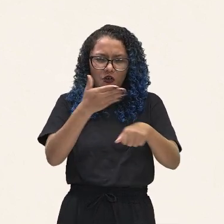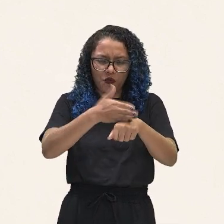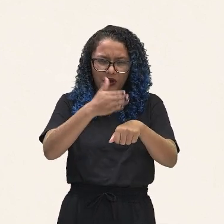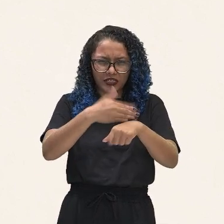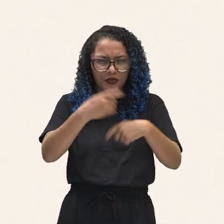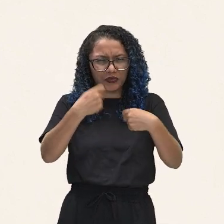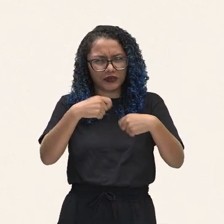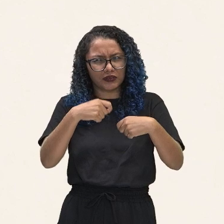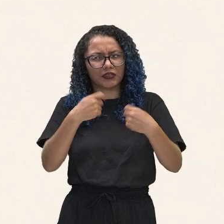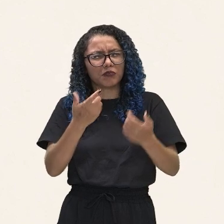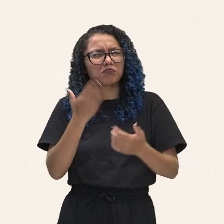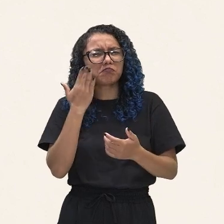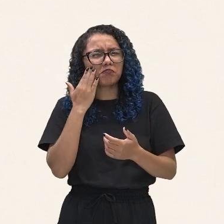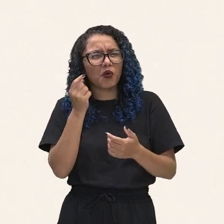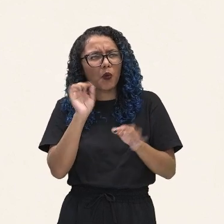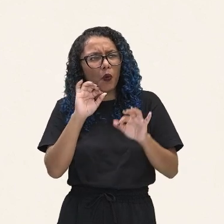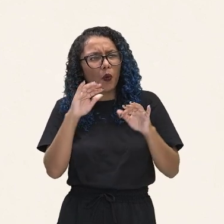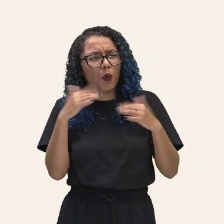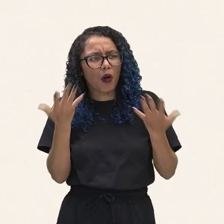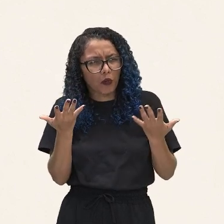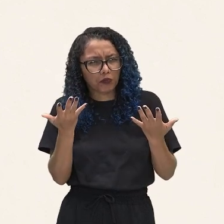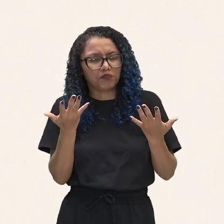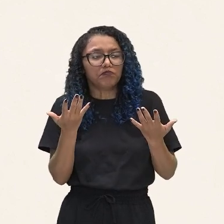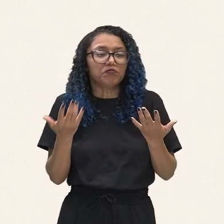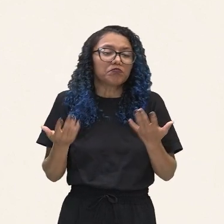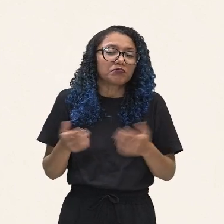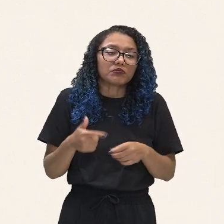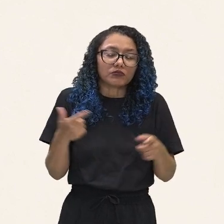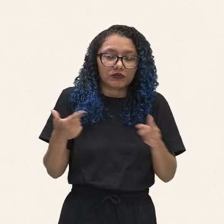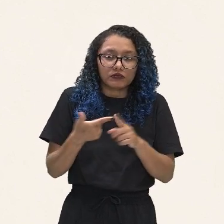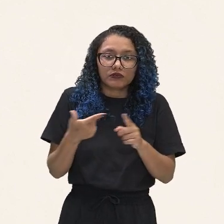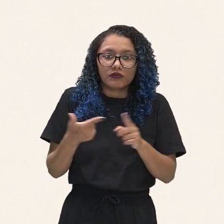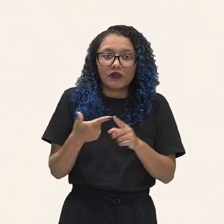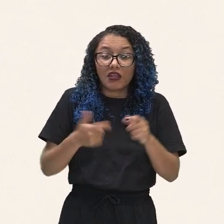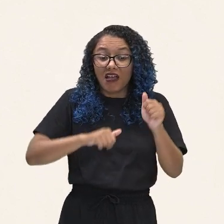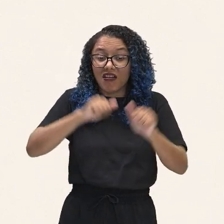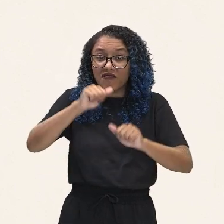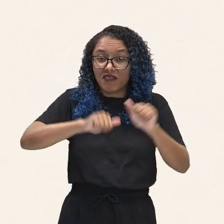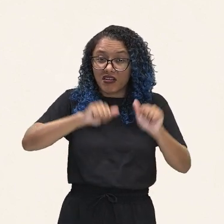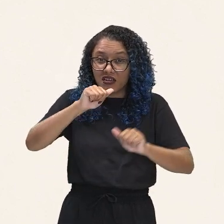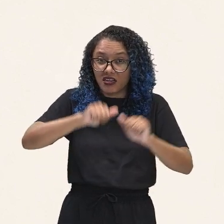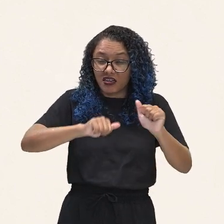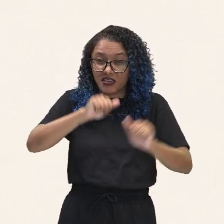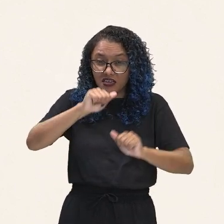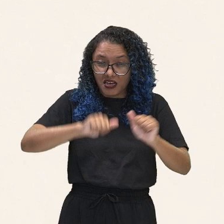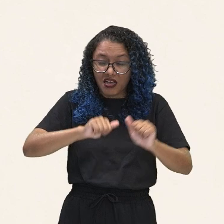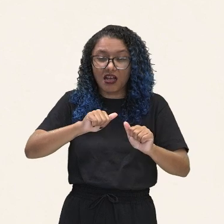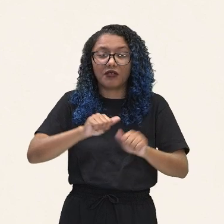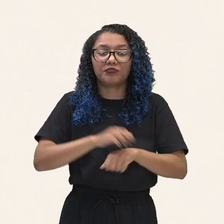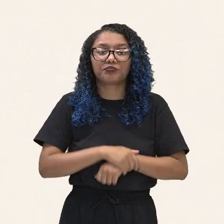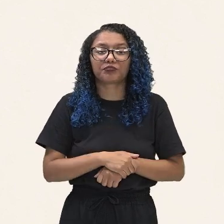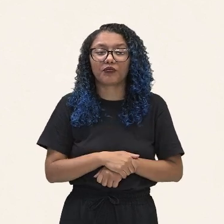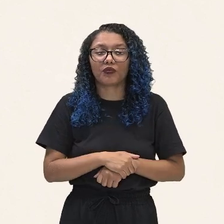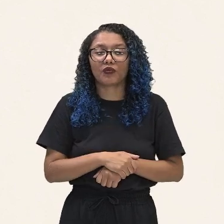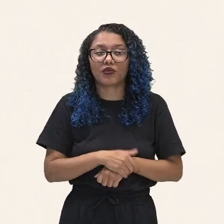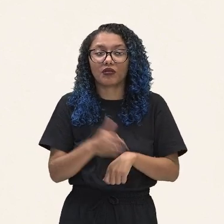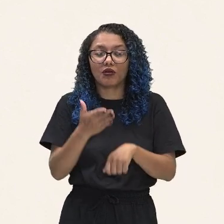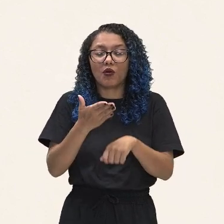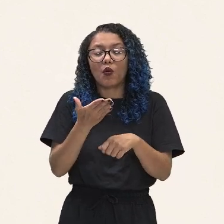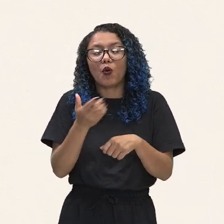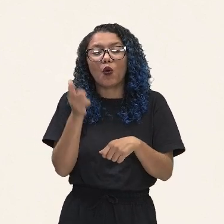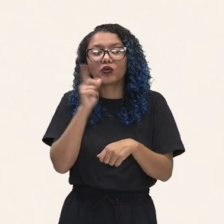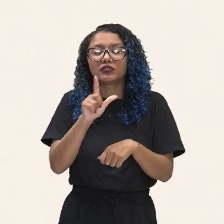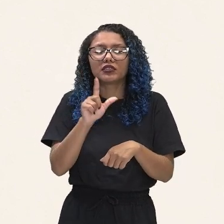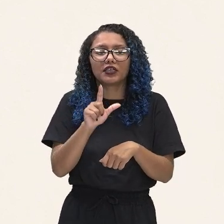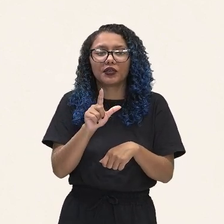E sétimo, avalie o resultado, levando em consideração o objetivo estabelecido inicialmente.